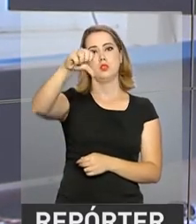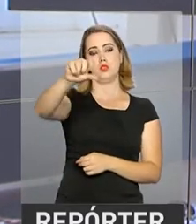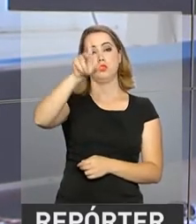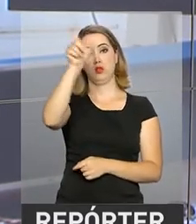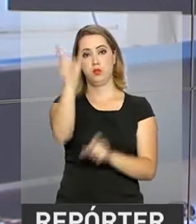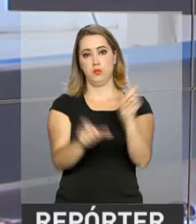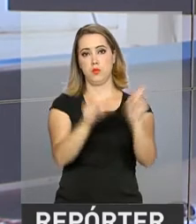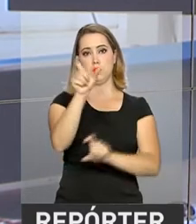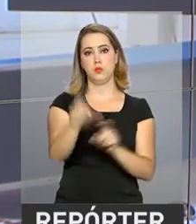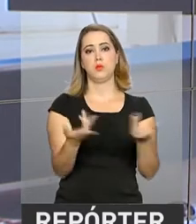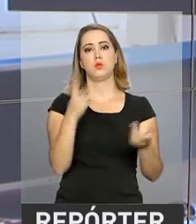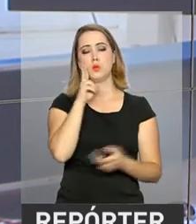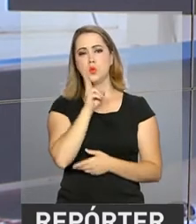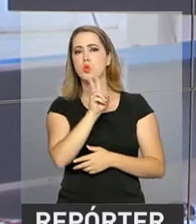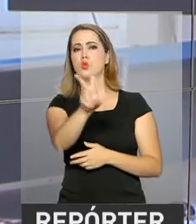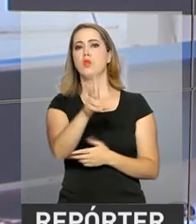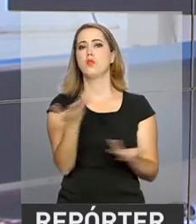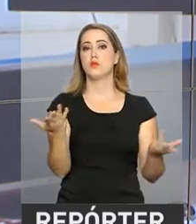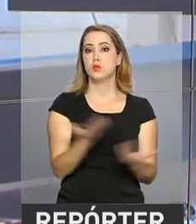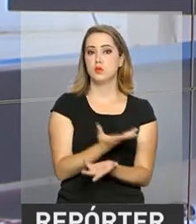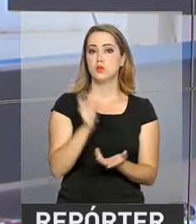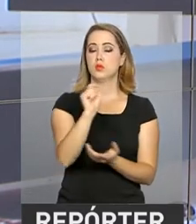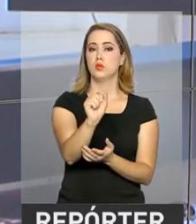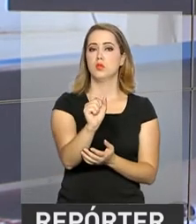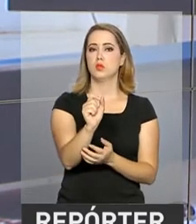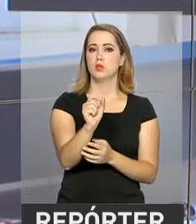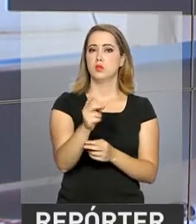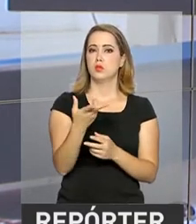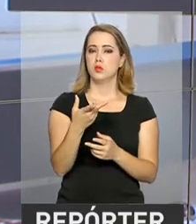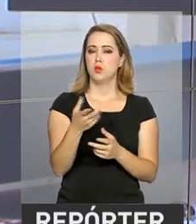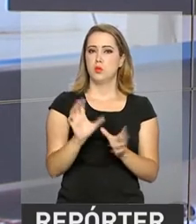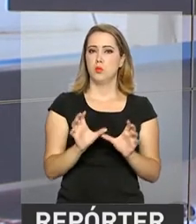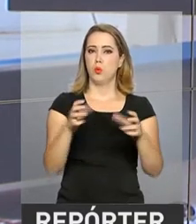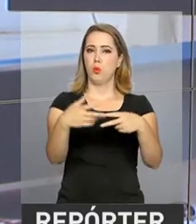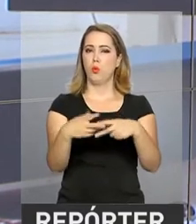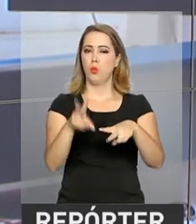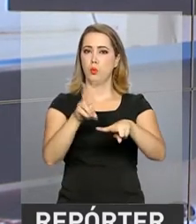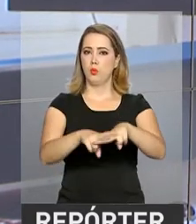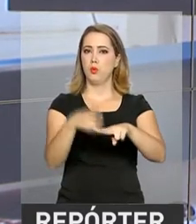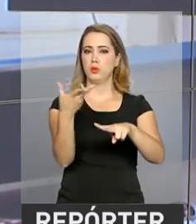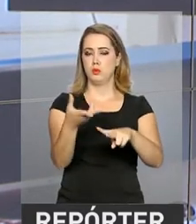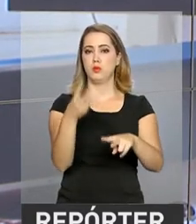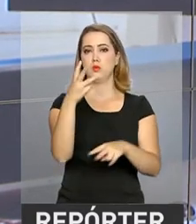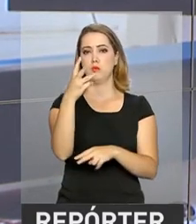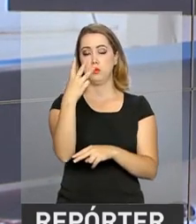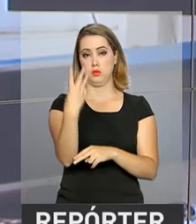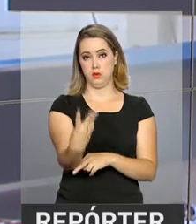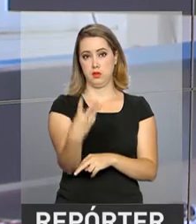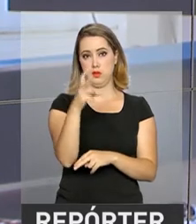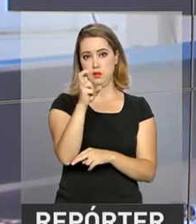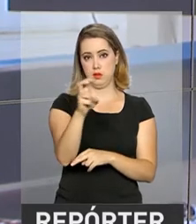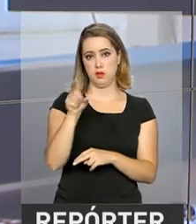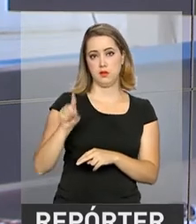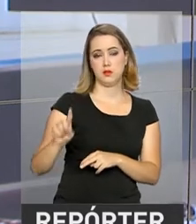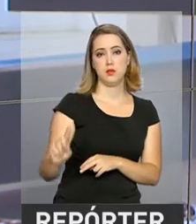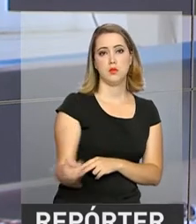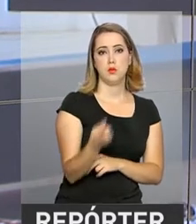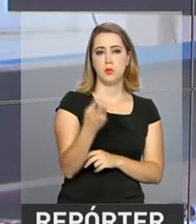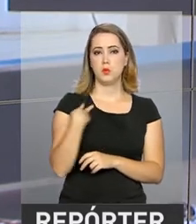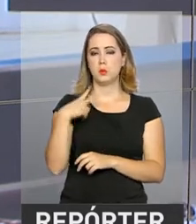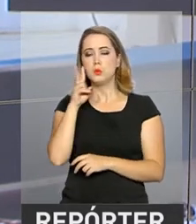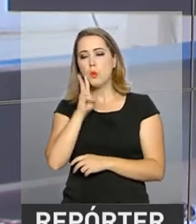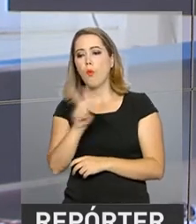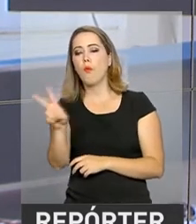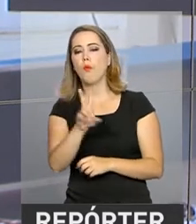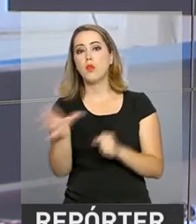mil pessoas sejam acompanhadas pelas centrais alternativas penais e cerca de 35 mil sejam seguidas pelo monitoramento